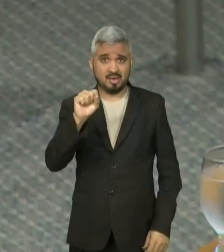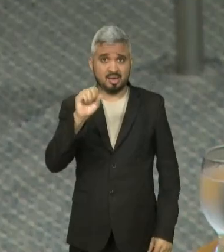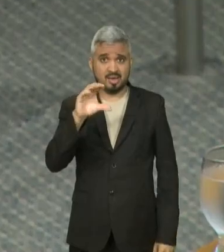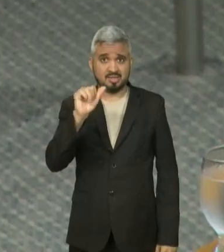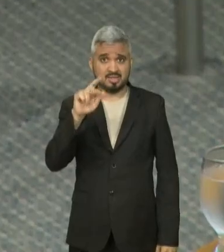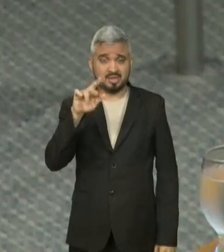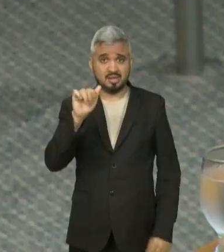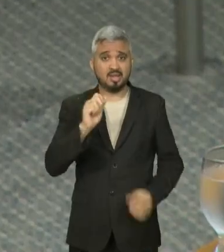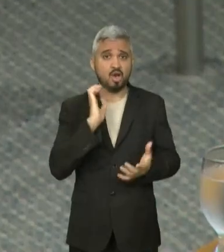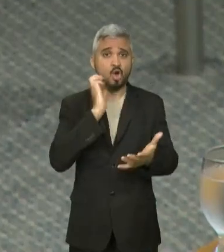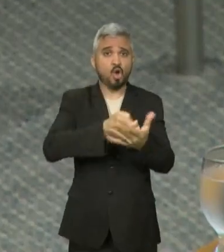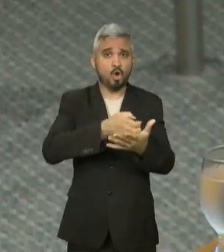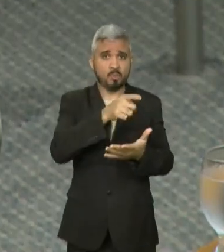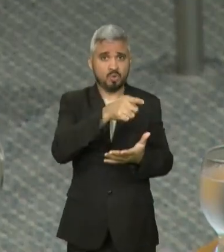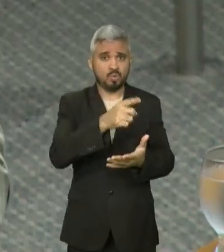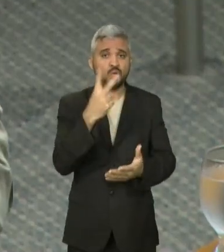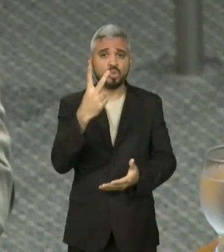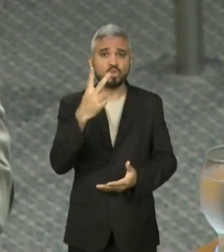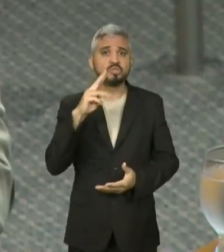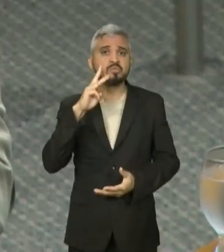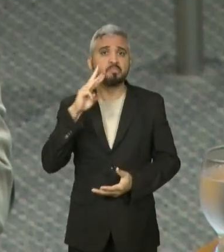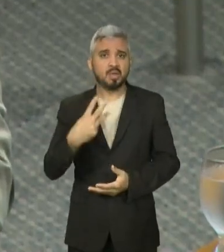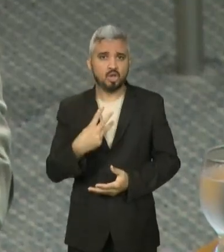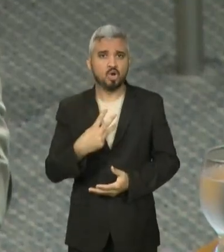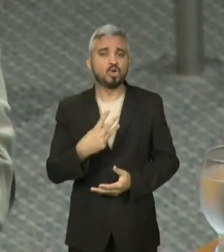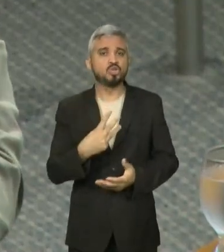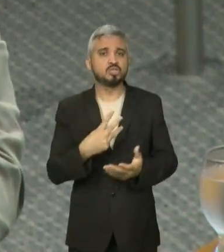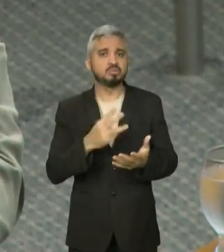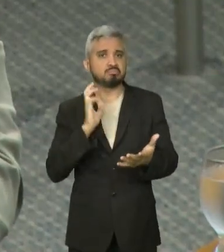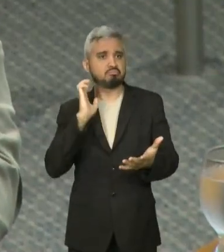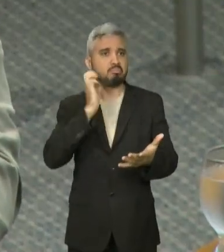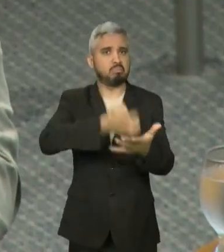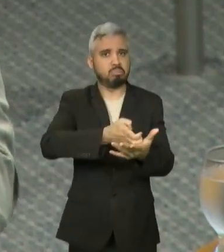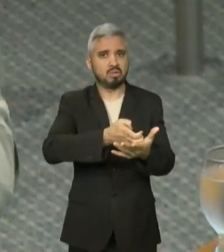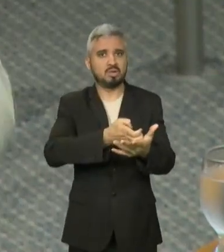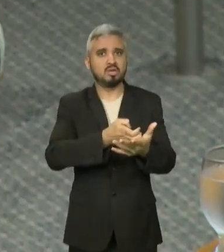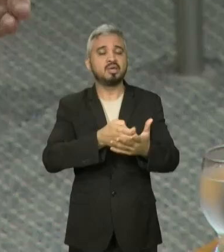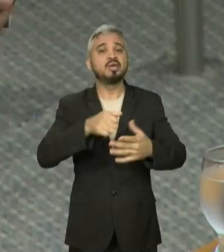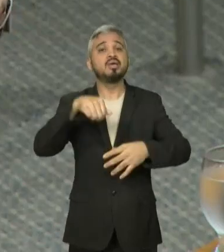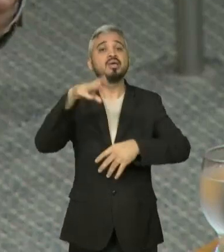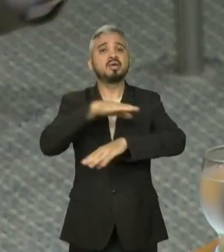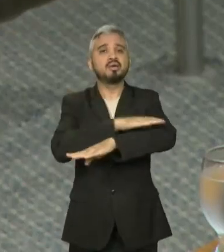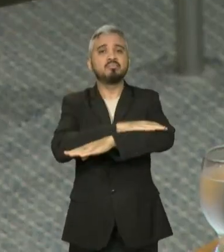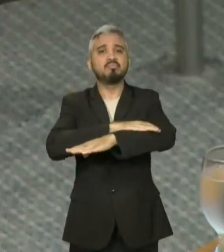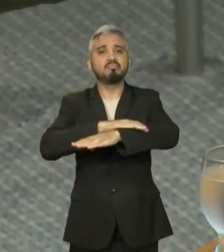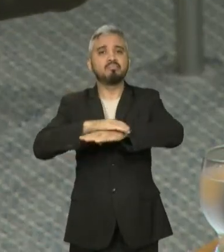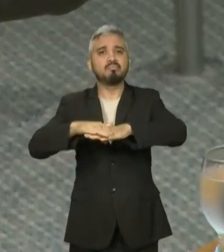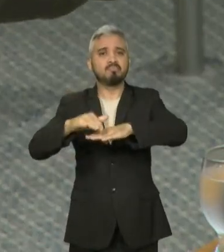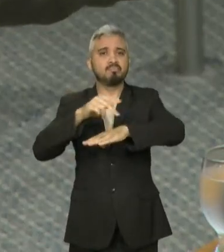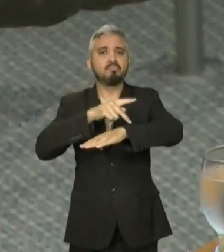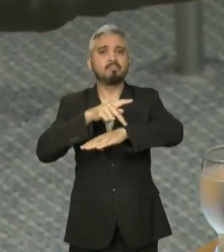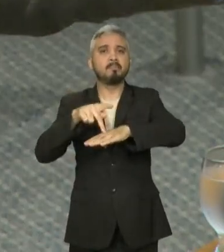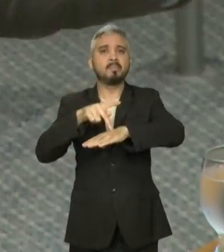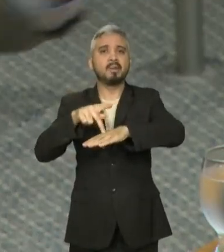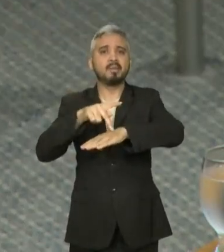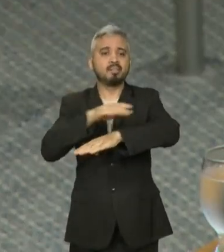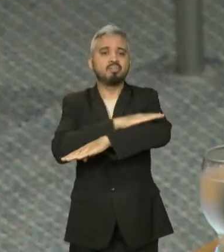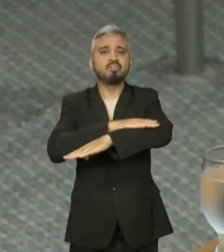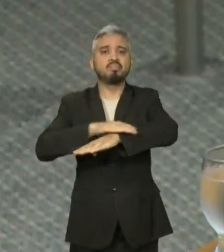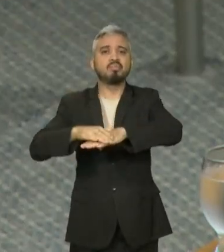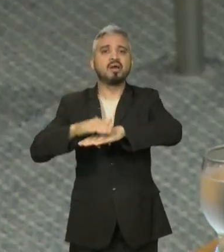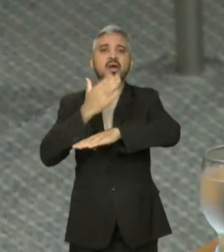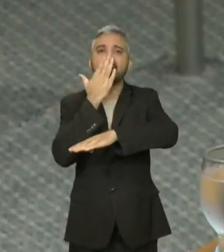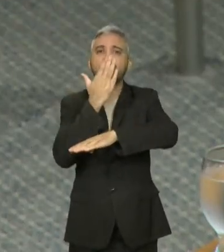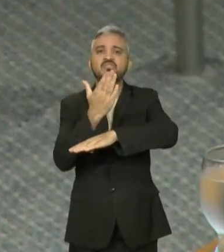a ex-casa do prefeito, ex-prefeito Totão Chicote. E quem assaltou a porta da casa dele foi a prefeita Vanessa Maia, agora há 60 dias, que ela